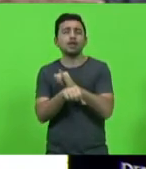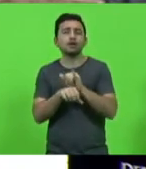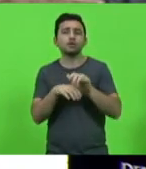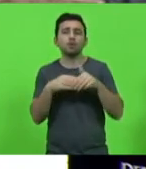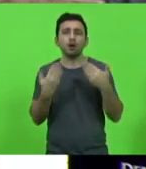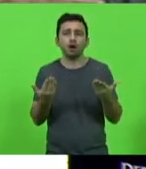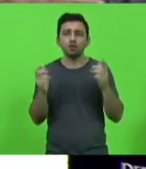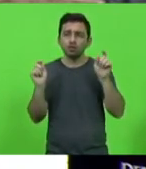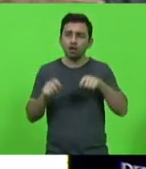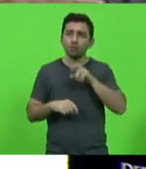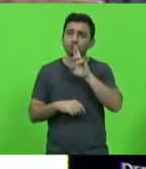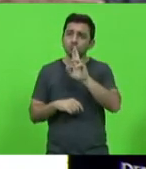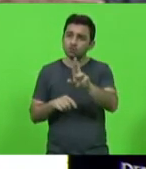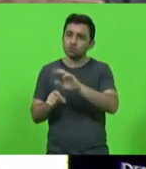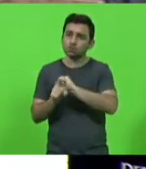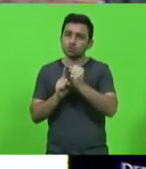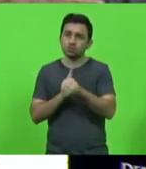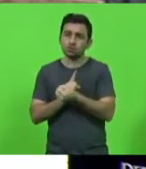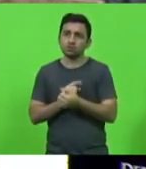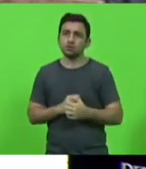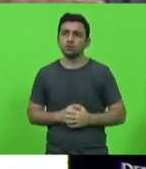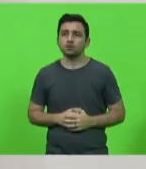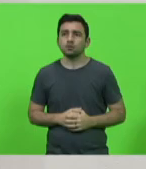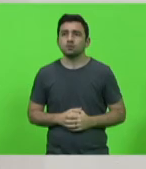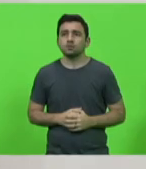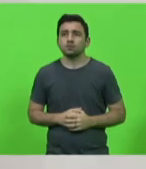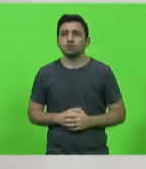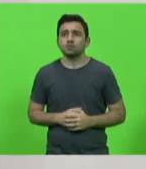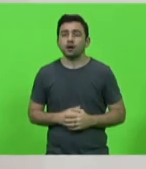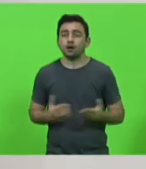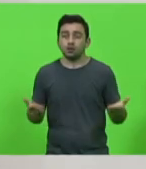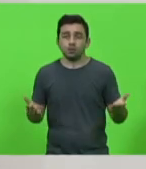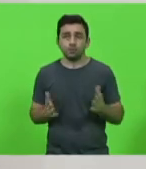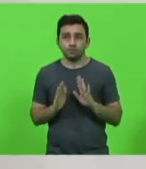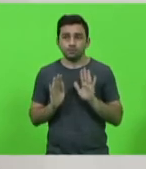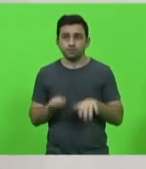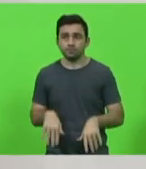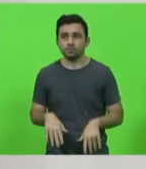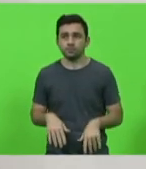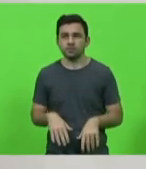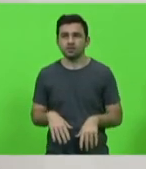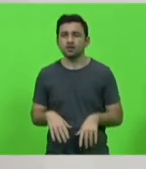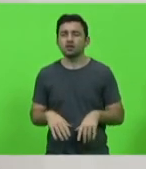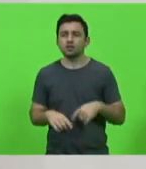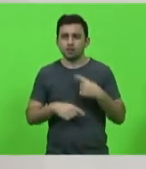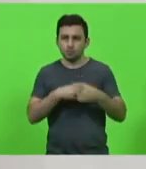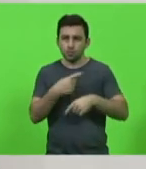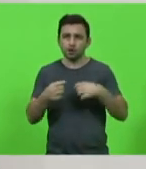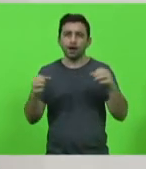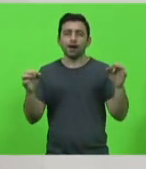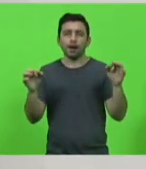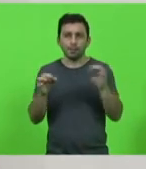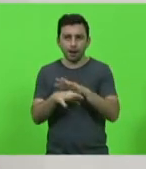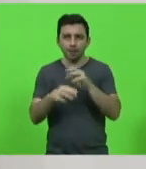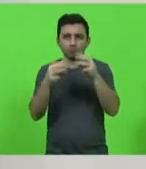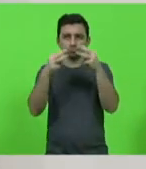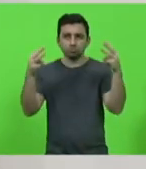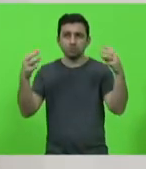uma resposta para a sociedade. Obrigado, obrigado, deputada Marlene. Para encerrar, presidente, quando terminar a história do trifásico, nós temos que ir para o